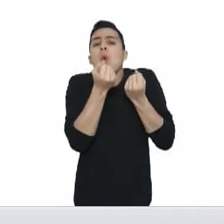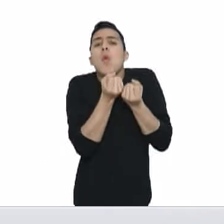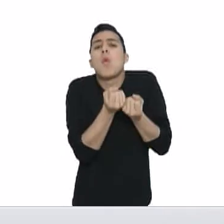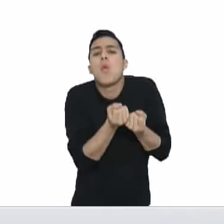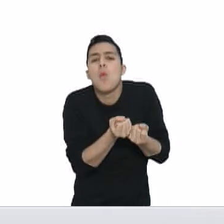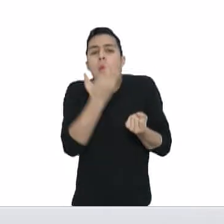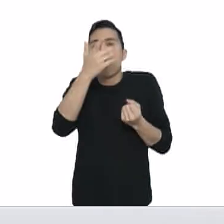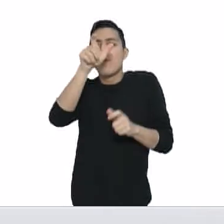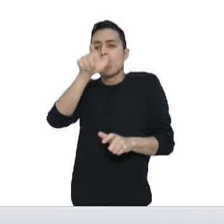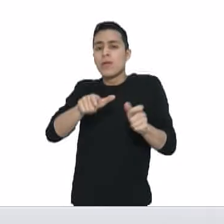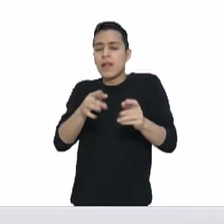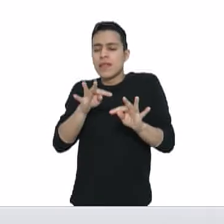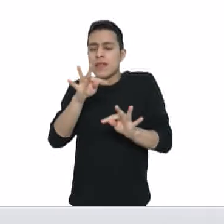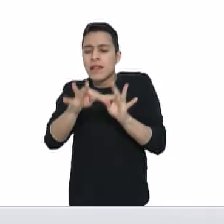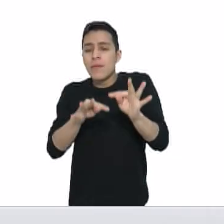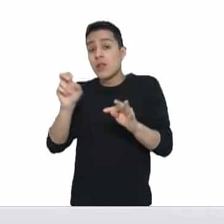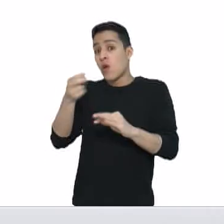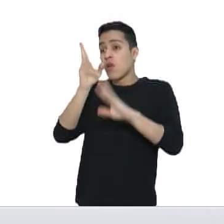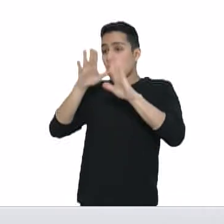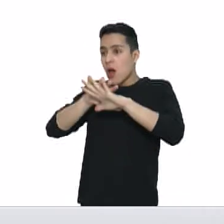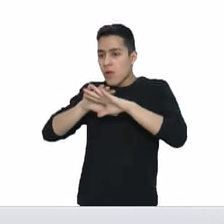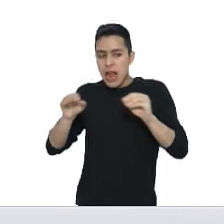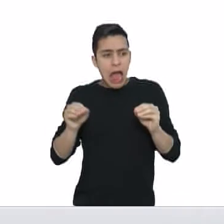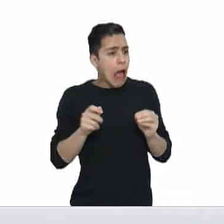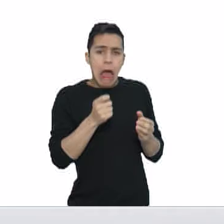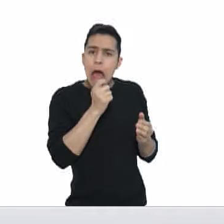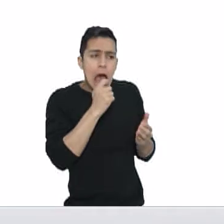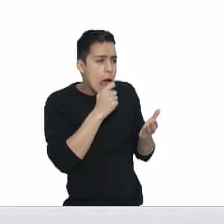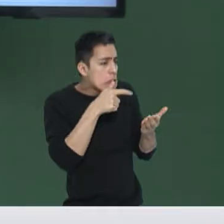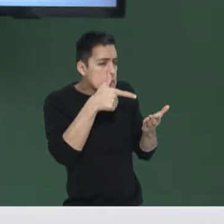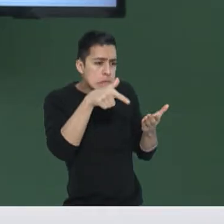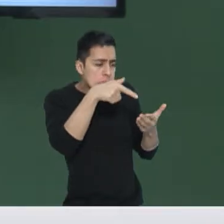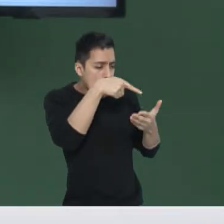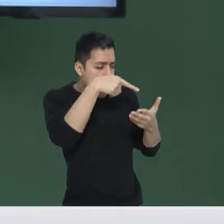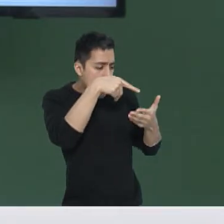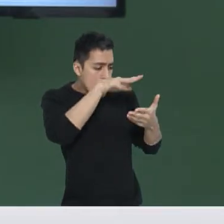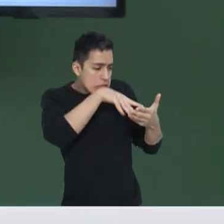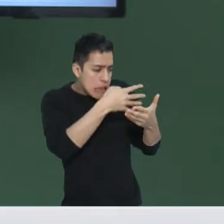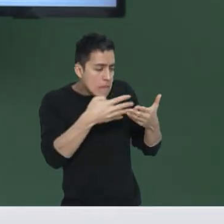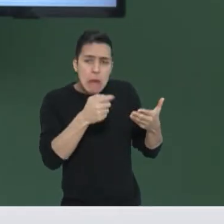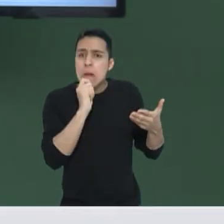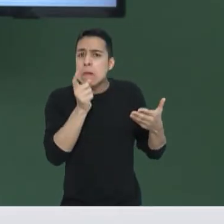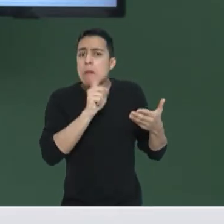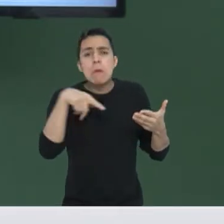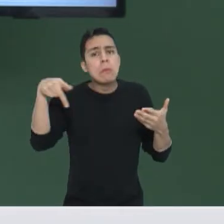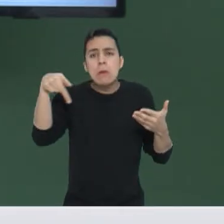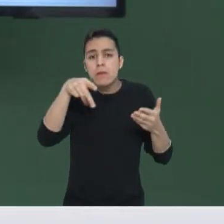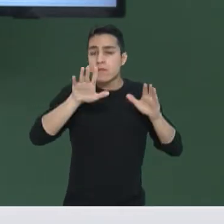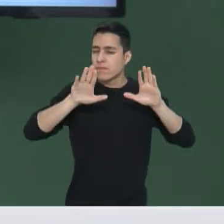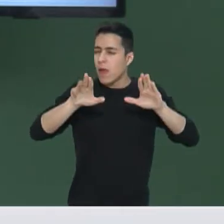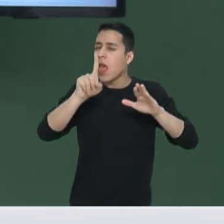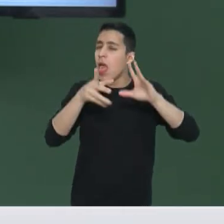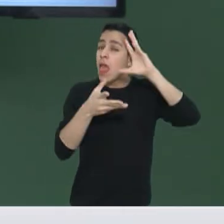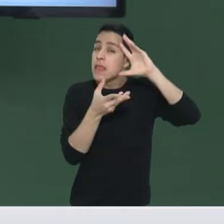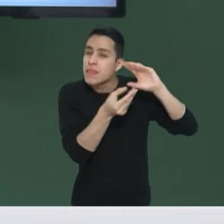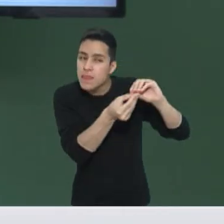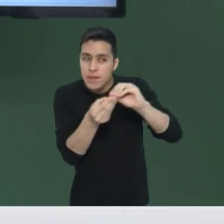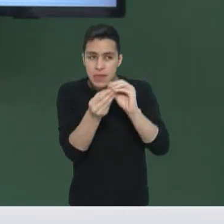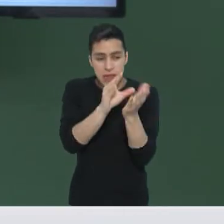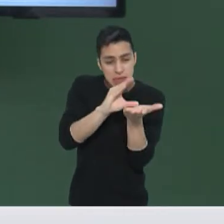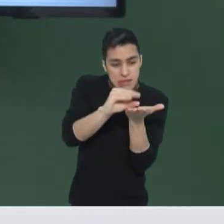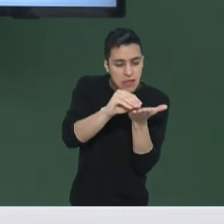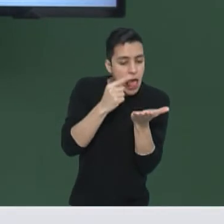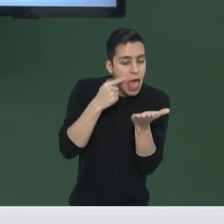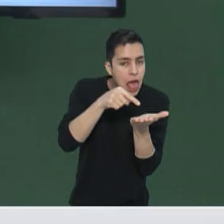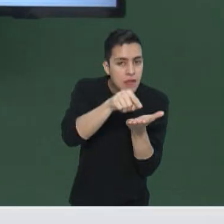ou curadas? Professora, mas isso não está escrito na tabela. Vamos pensar, gente, isso é a interpretação dos dados,